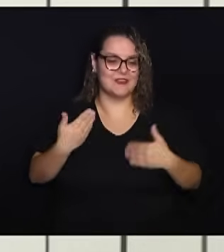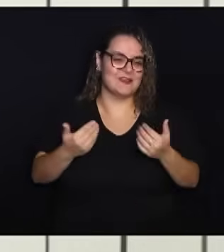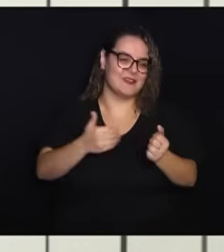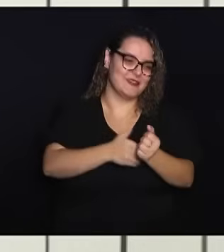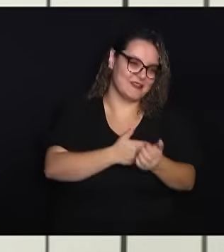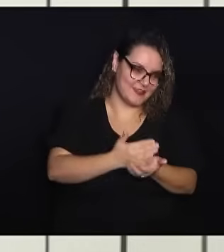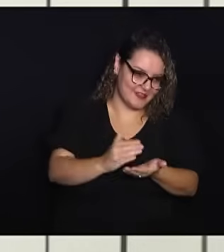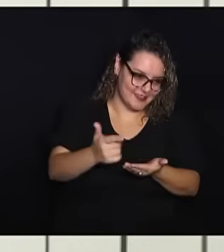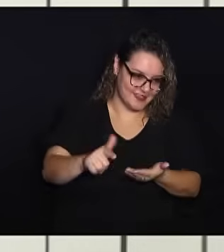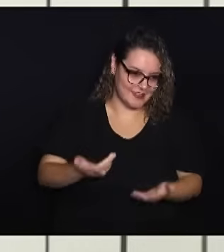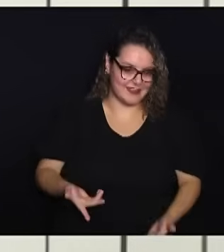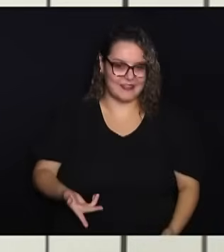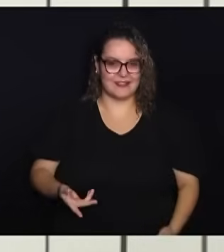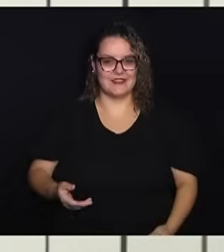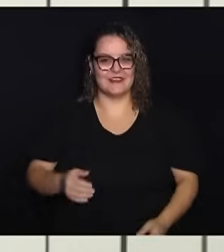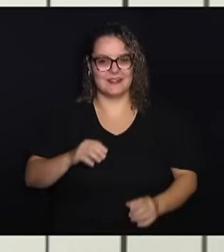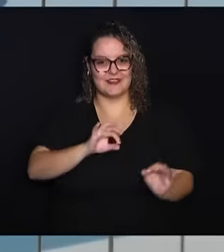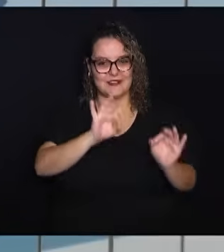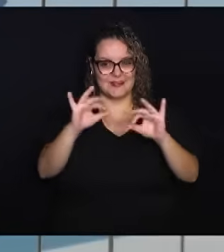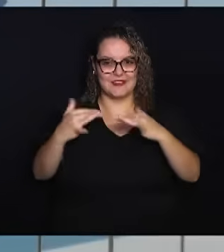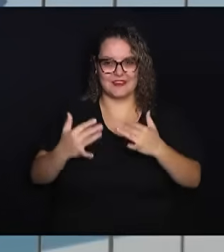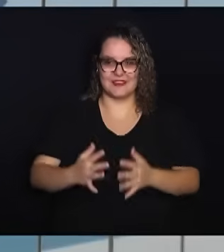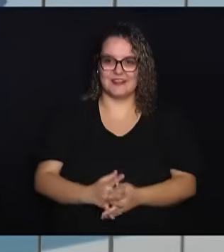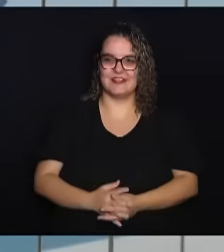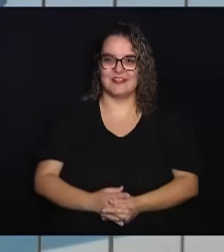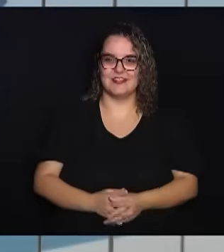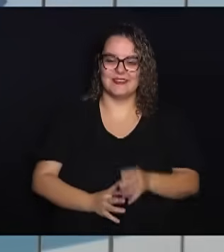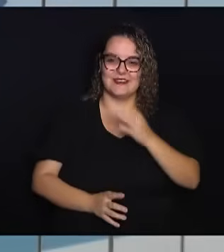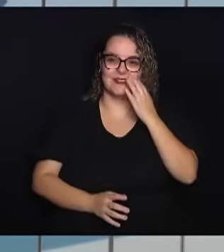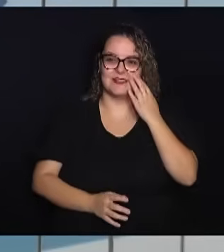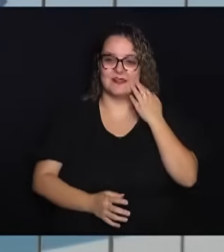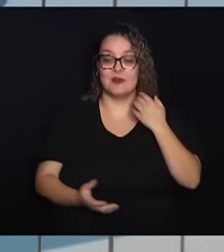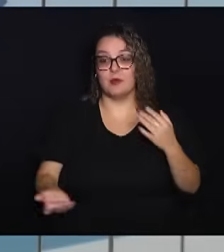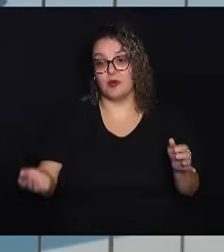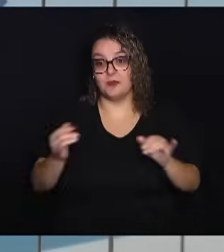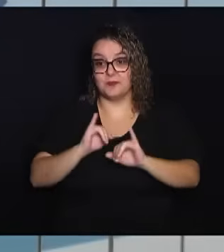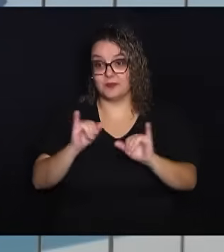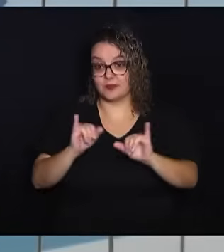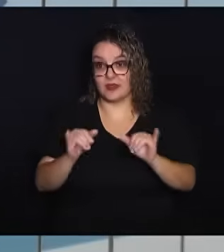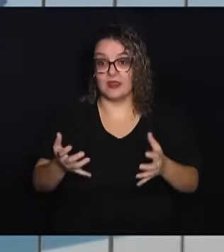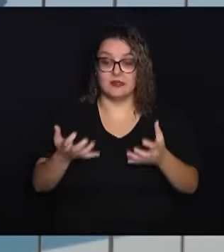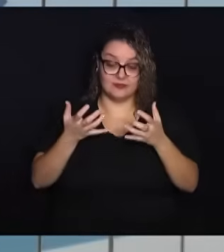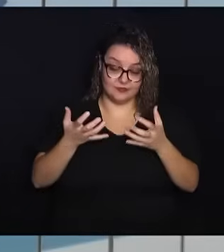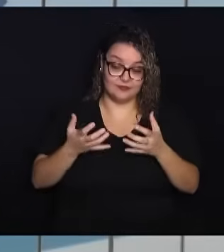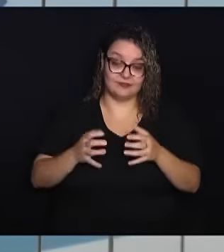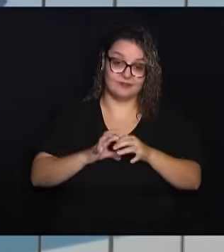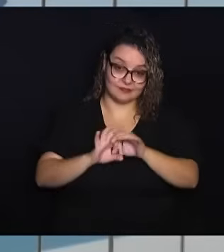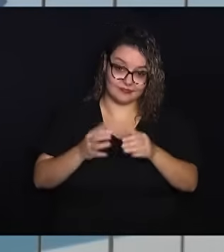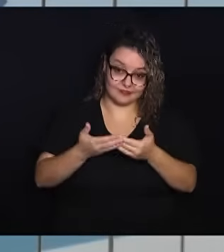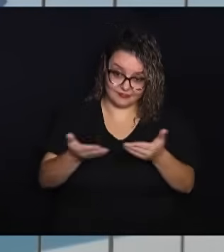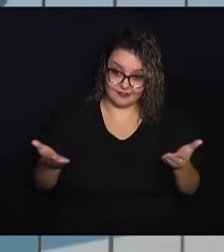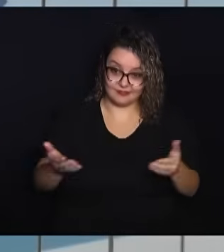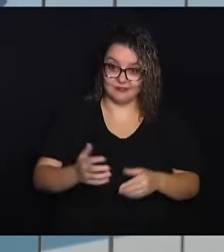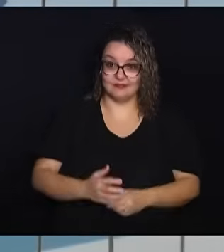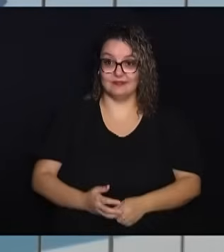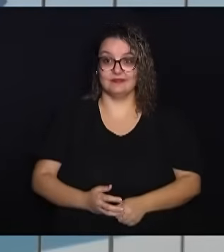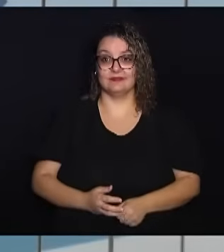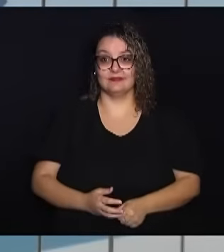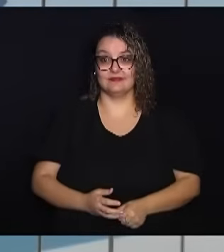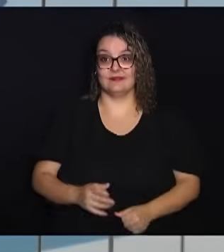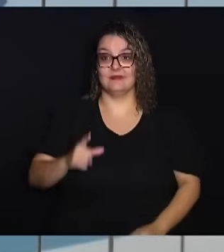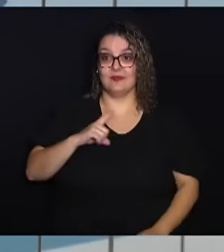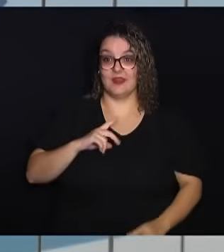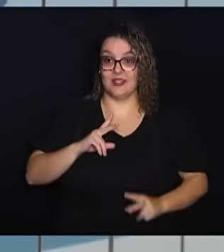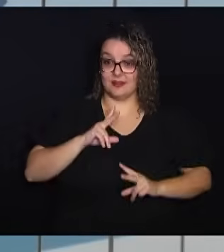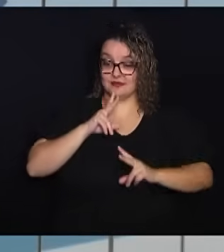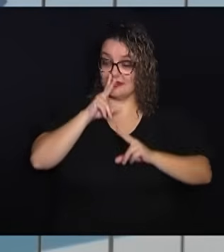nossos telespectadores, por favor. A mensagem que eu gostaria de deixar é para você ter essa força